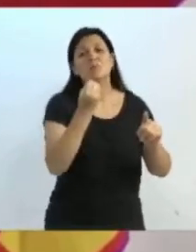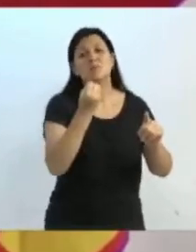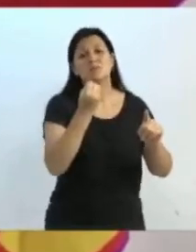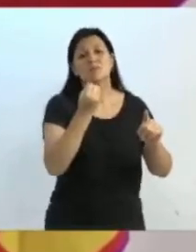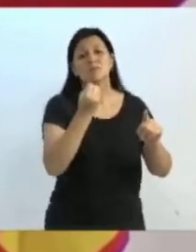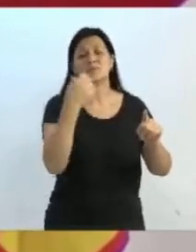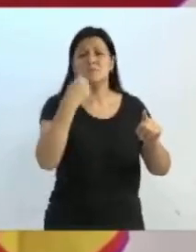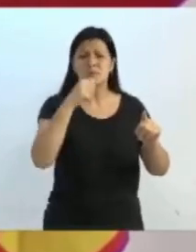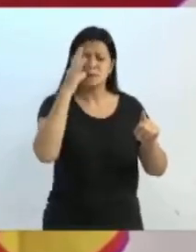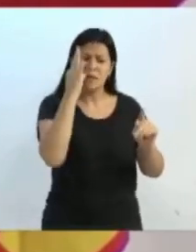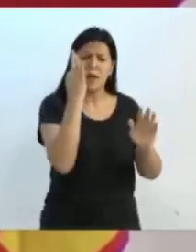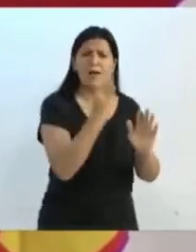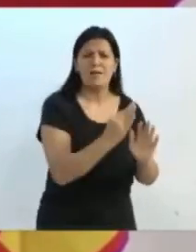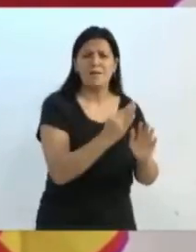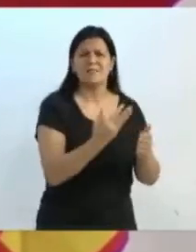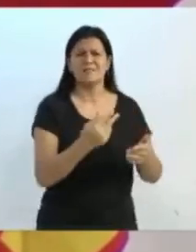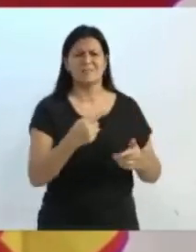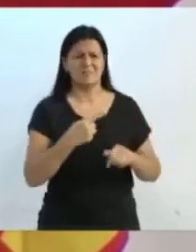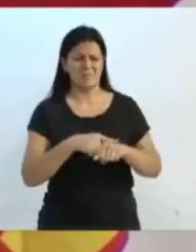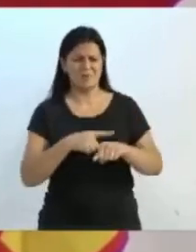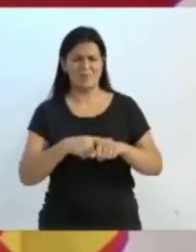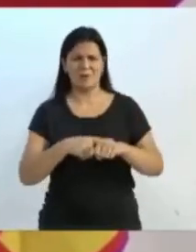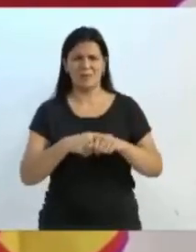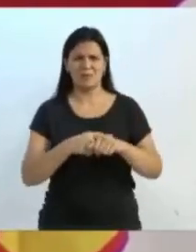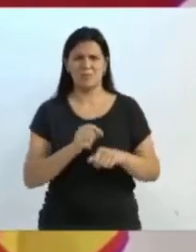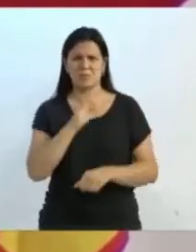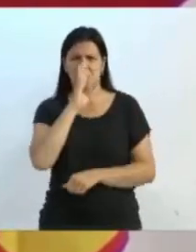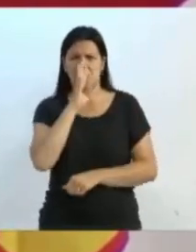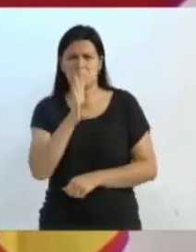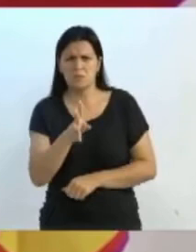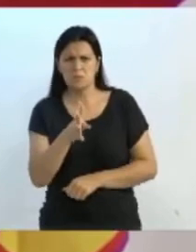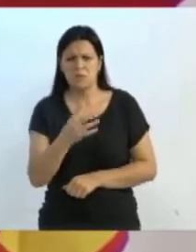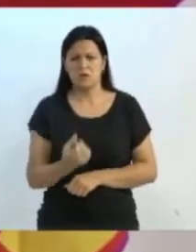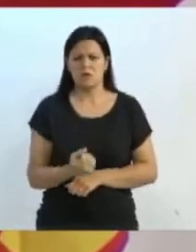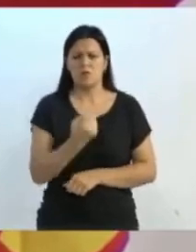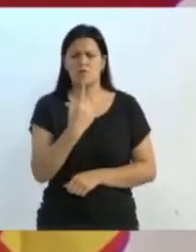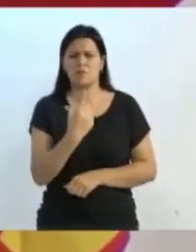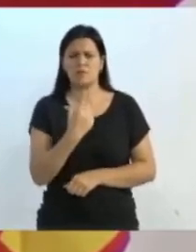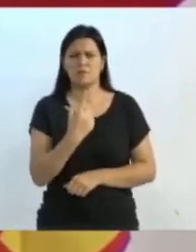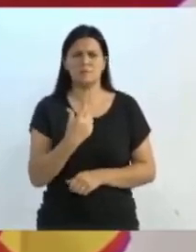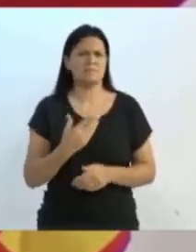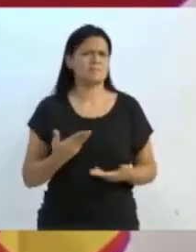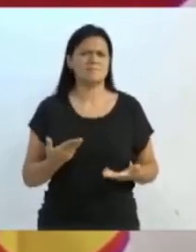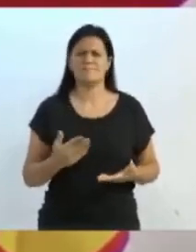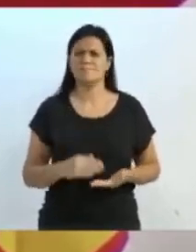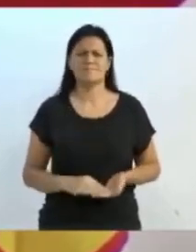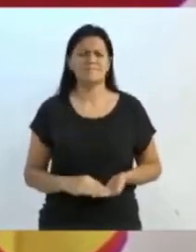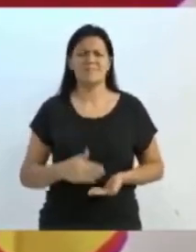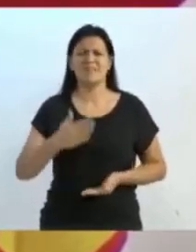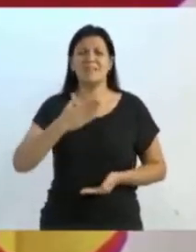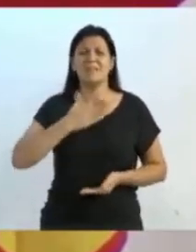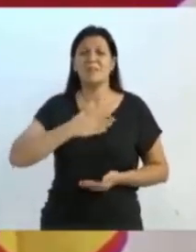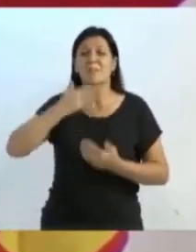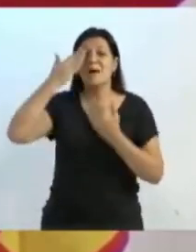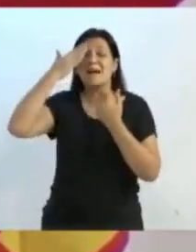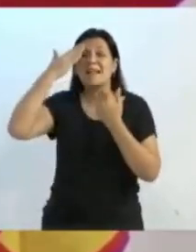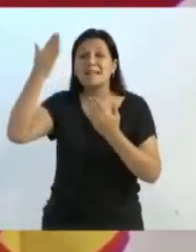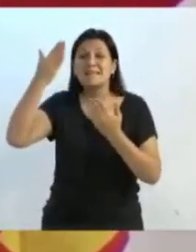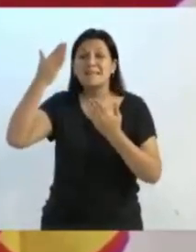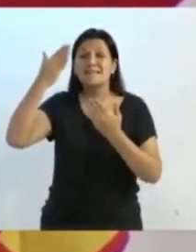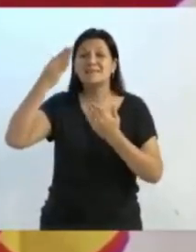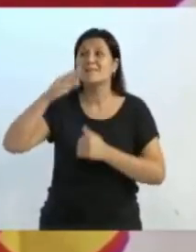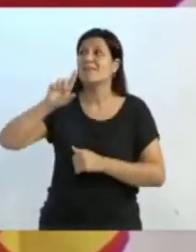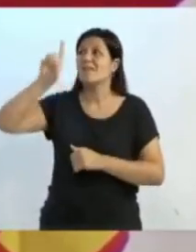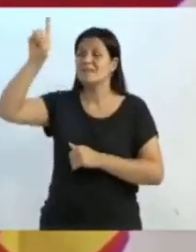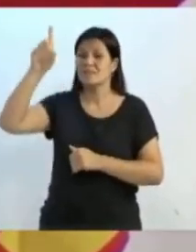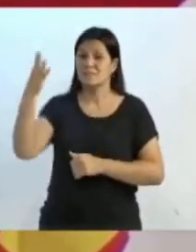nós ficarmos aqui ofendendo essa ou aquela igreja, essa ou aquela religião. Eu dou graças a Deus pela minha catequista, que era